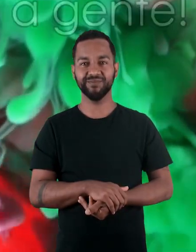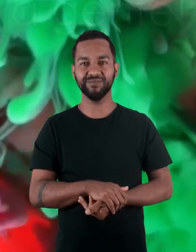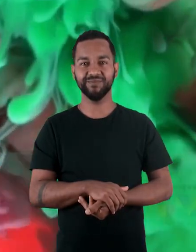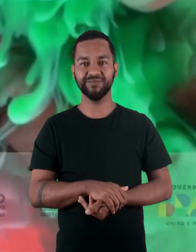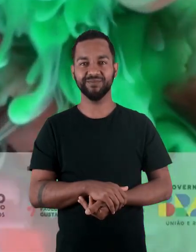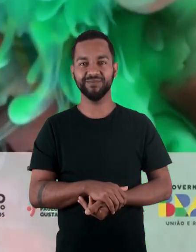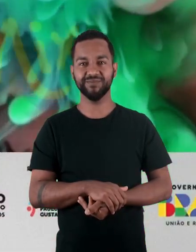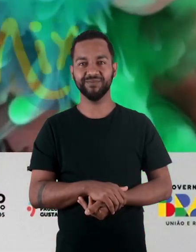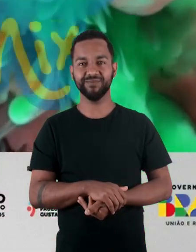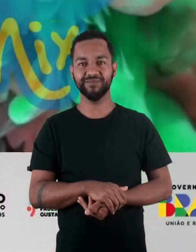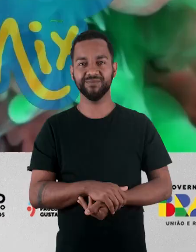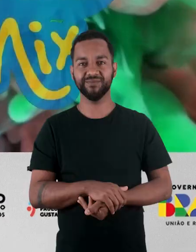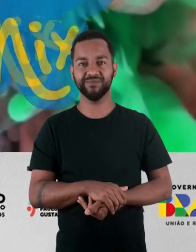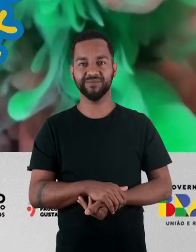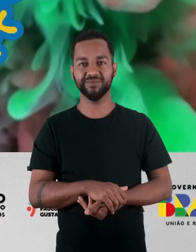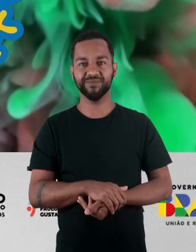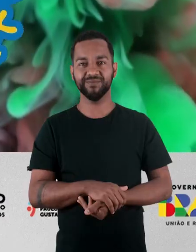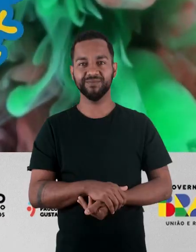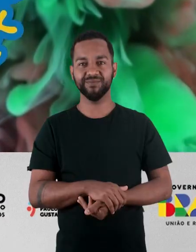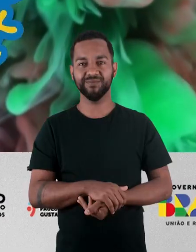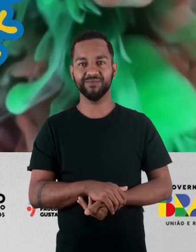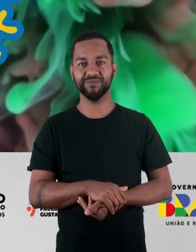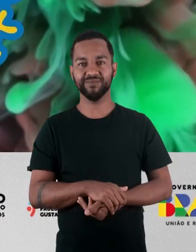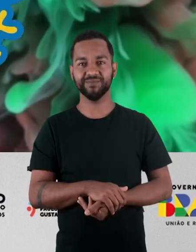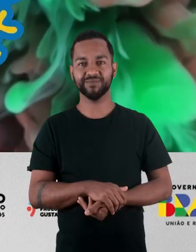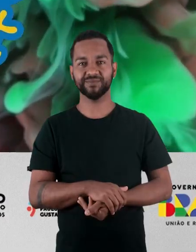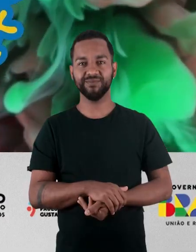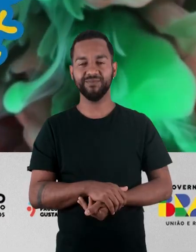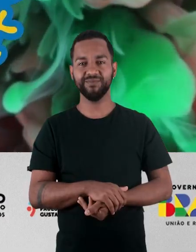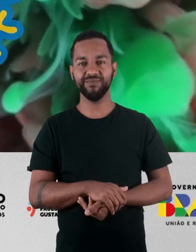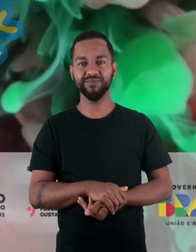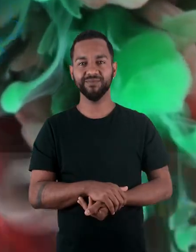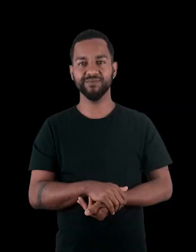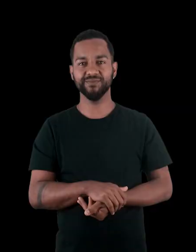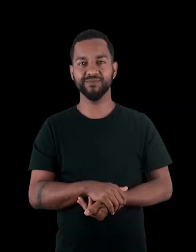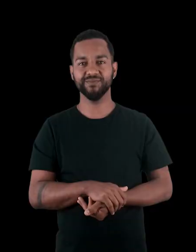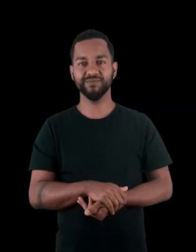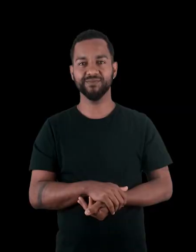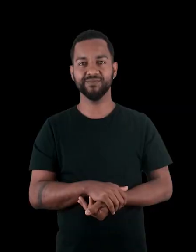Experimente arte com a gente. Rodapé com logotipos dos realizadores.